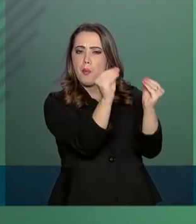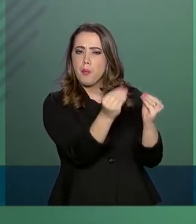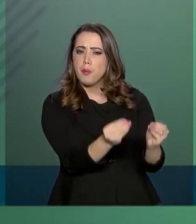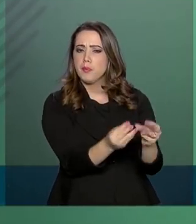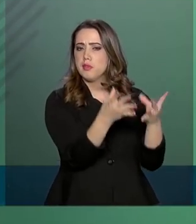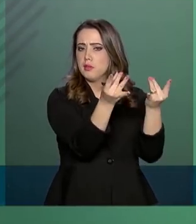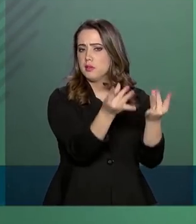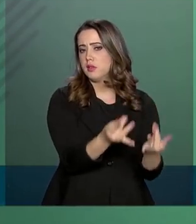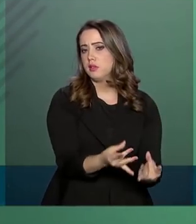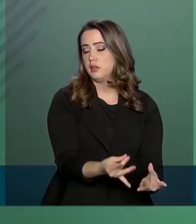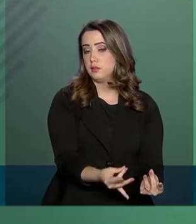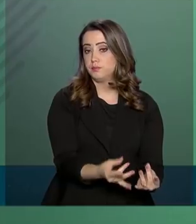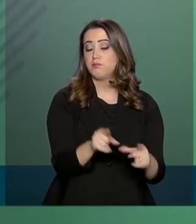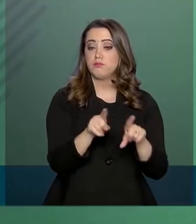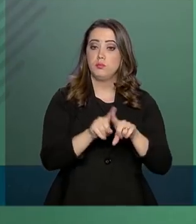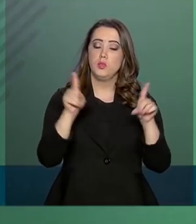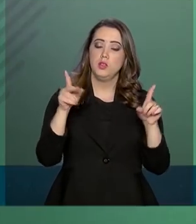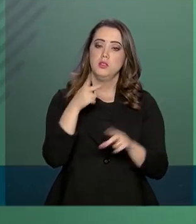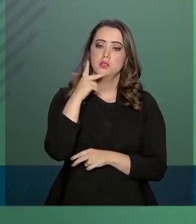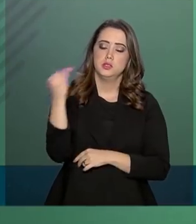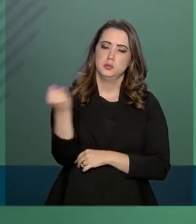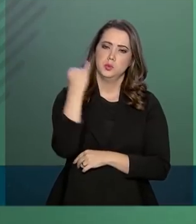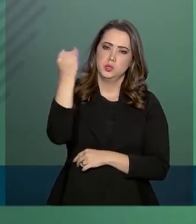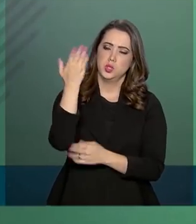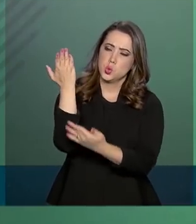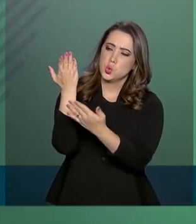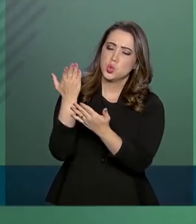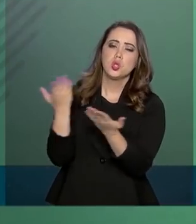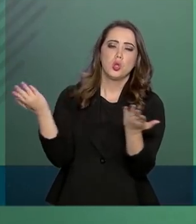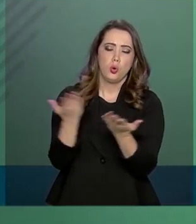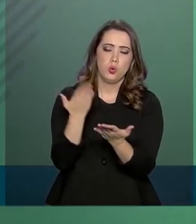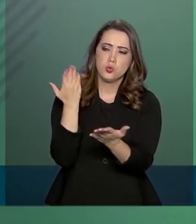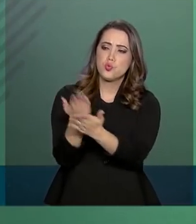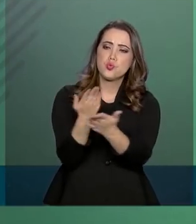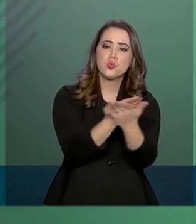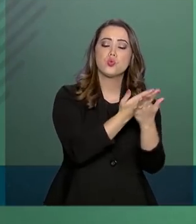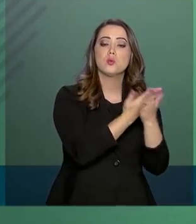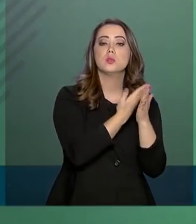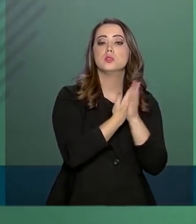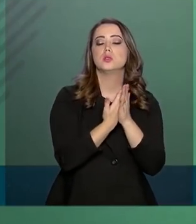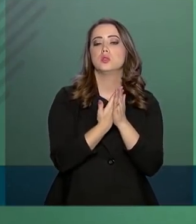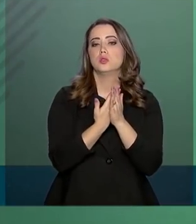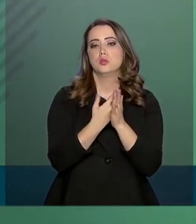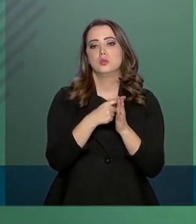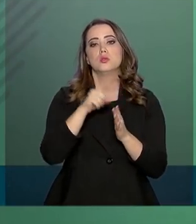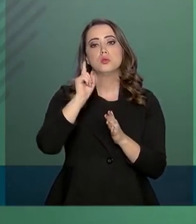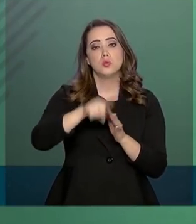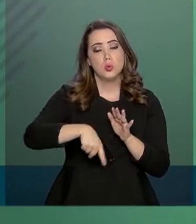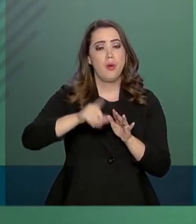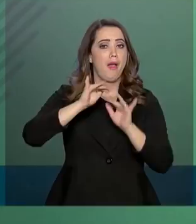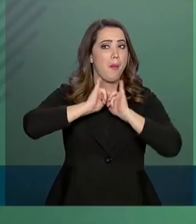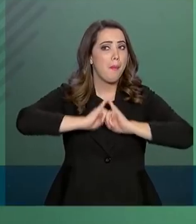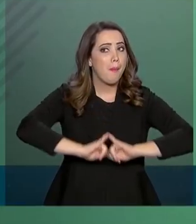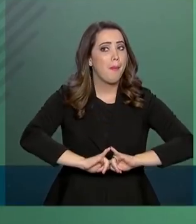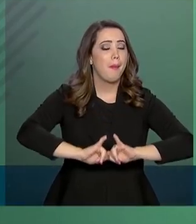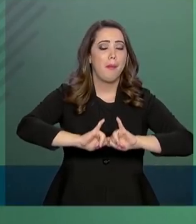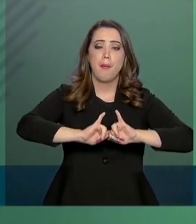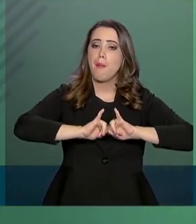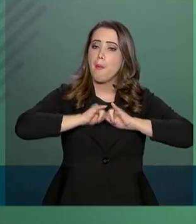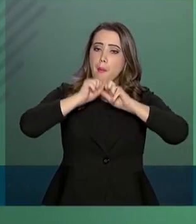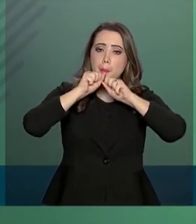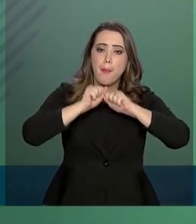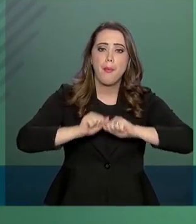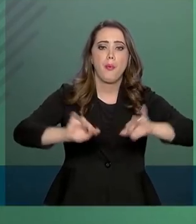ressaltar que o modelo de análise de impacto previdenciário é público e